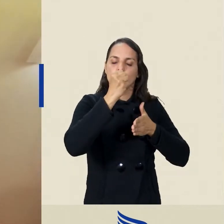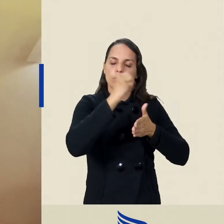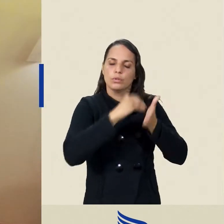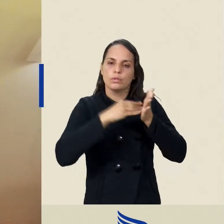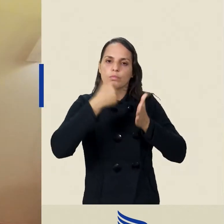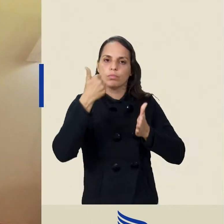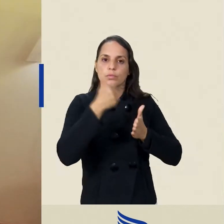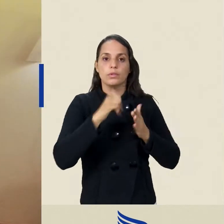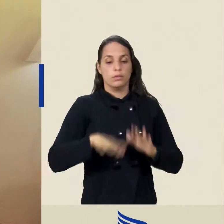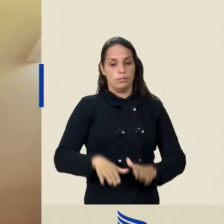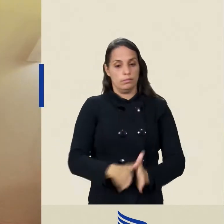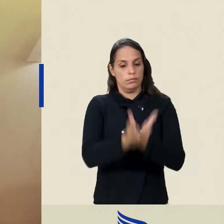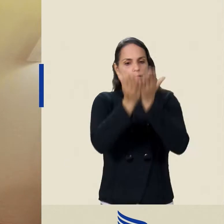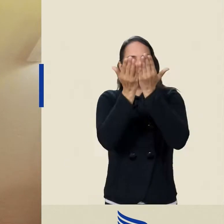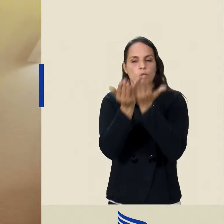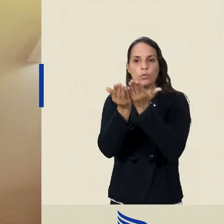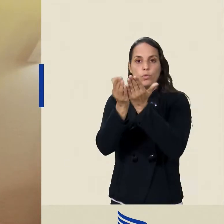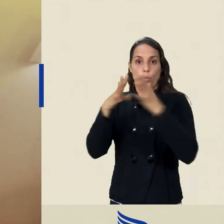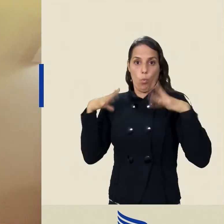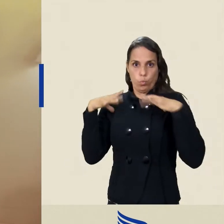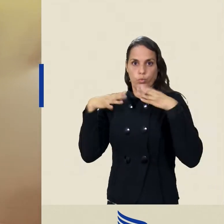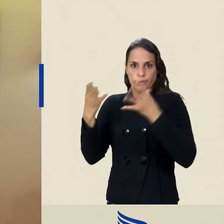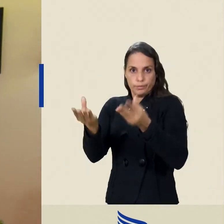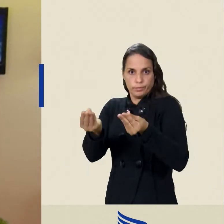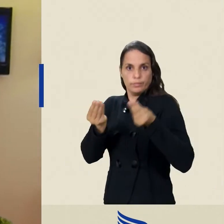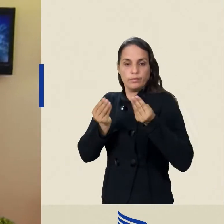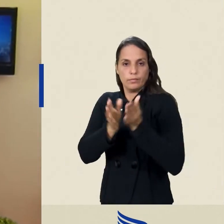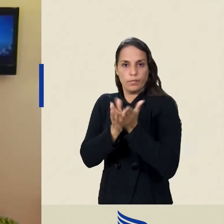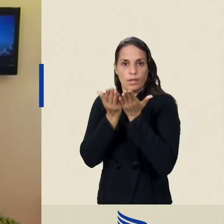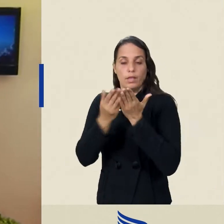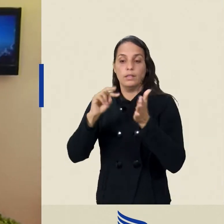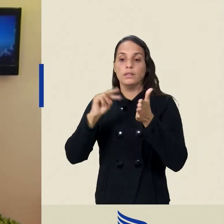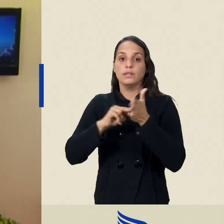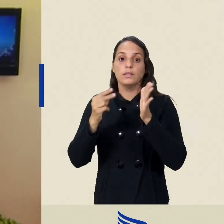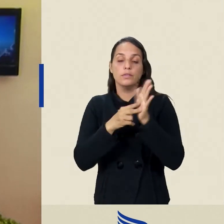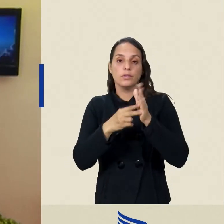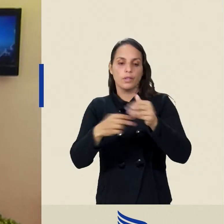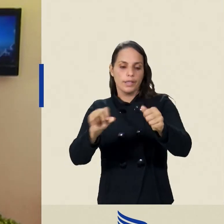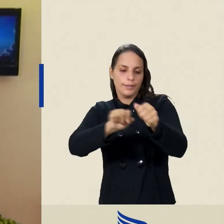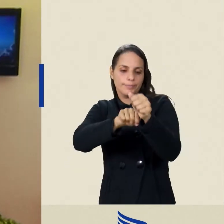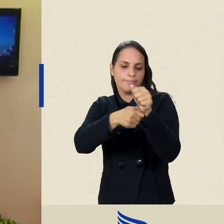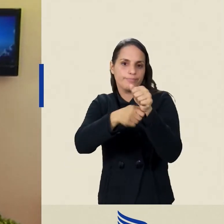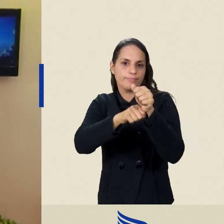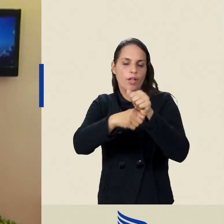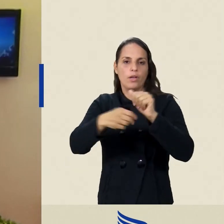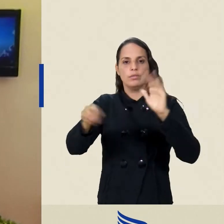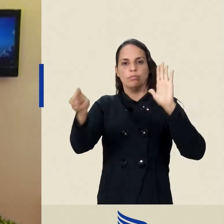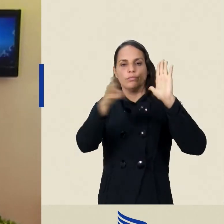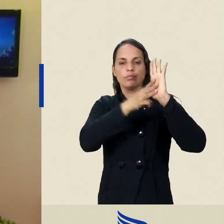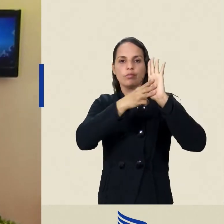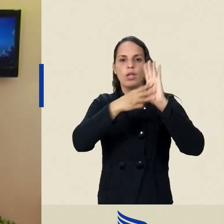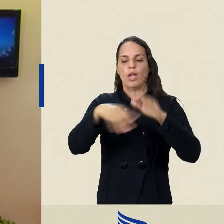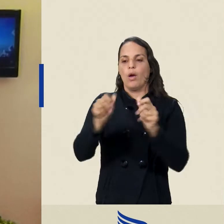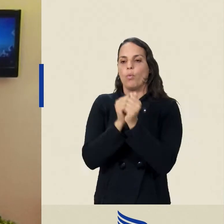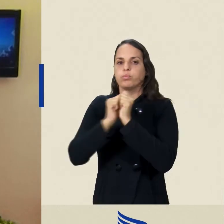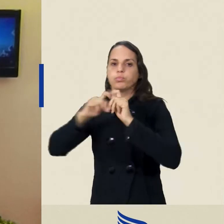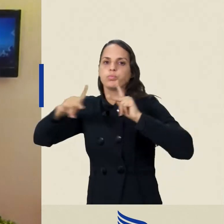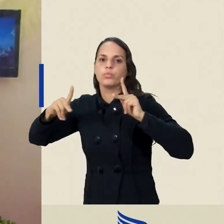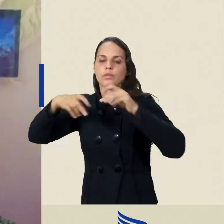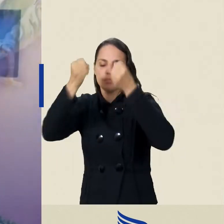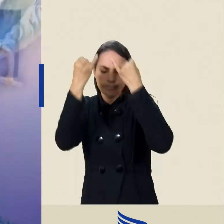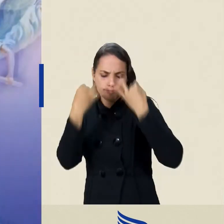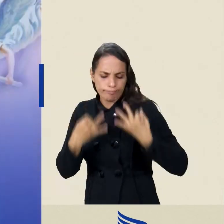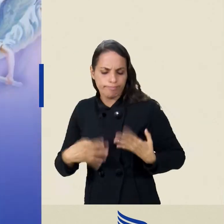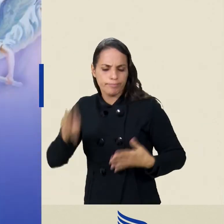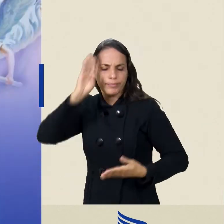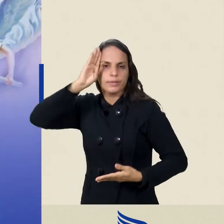Esse livro aberto na mão do anjo é parte selada do livro de Daniel. O Apocalipse é o ponto de convergência das